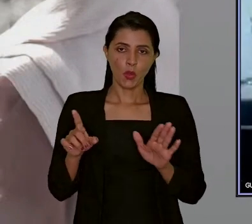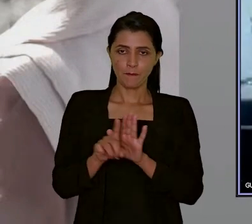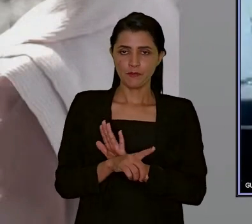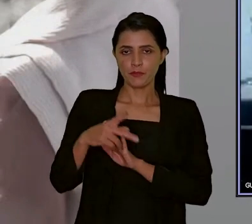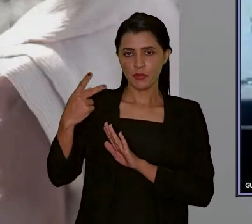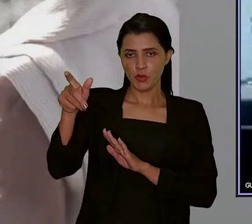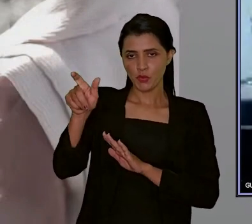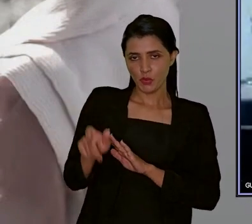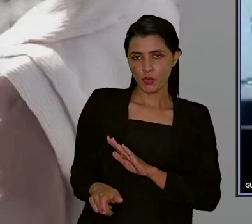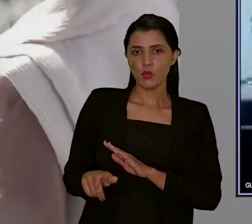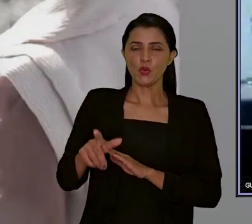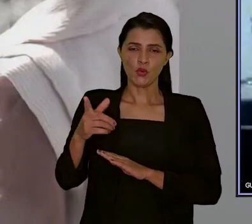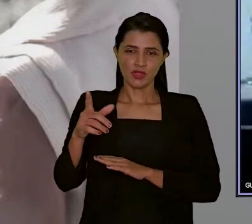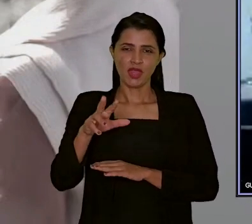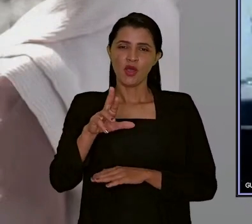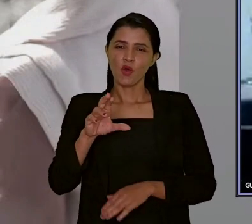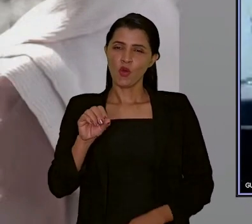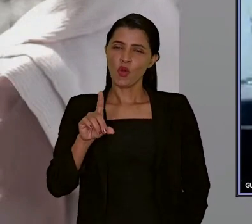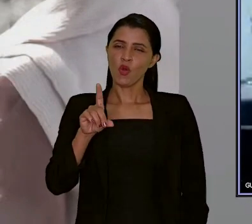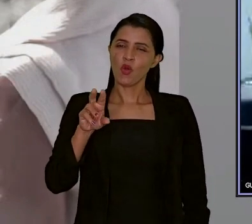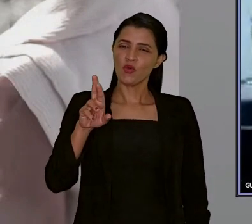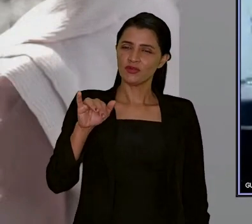Rodrigo Meira, quem também cumprimento,